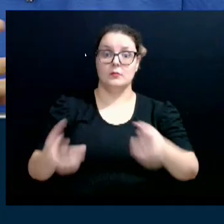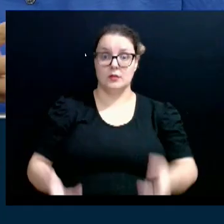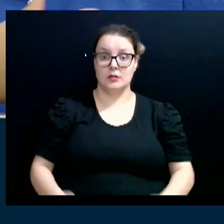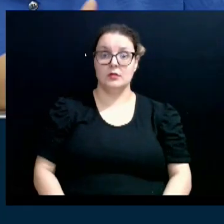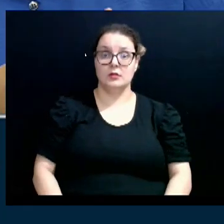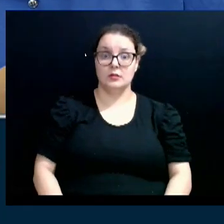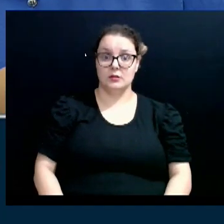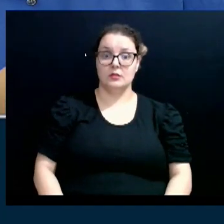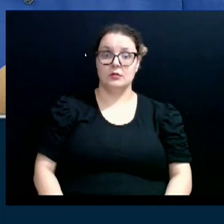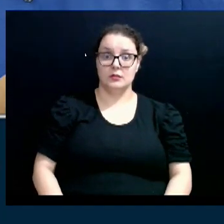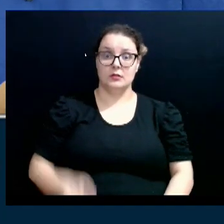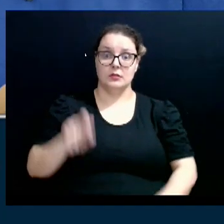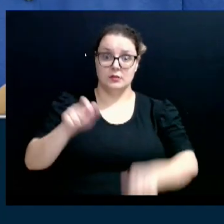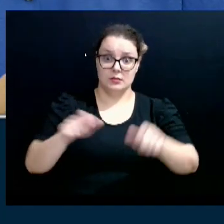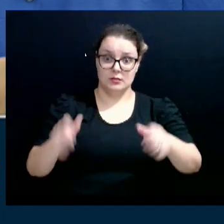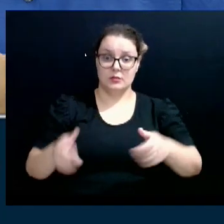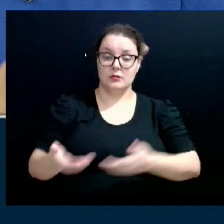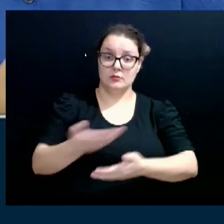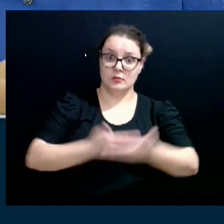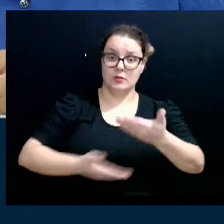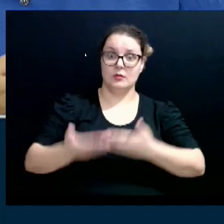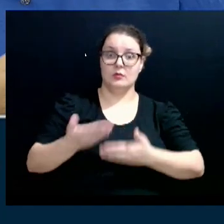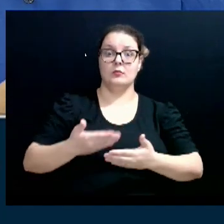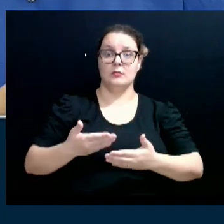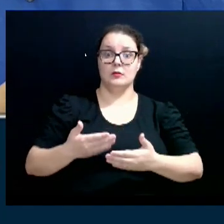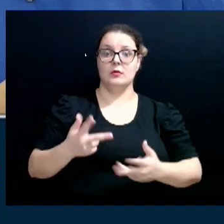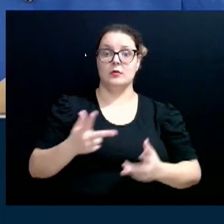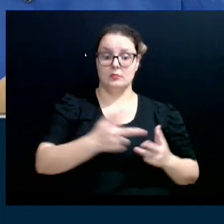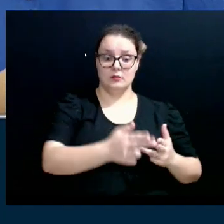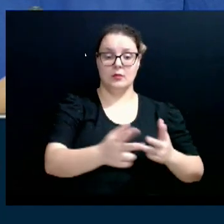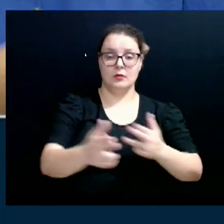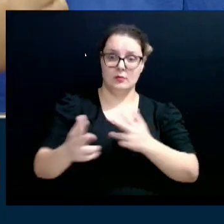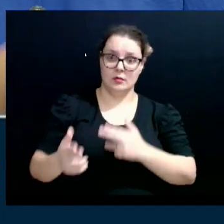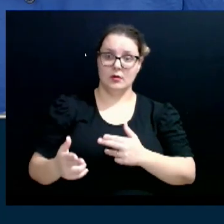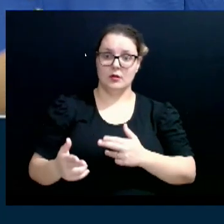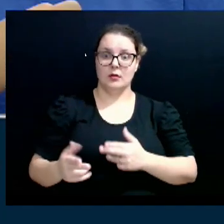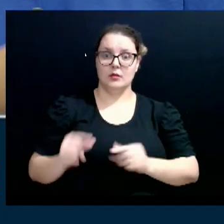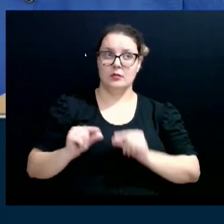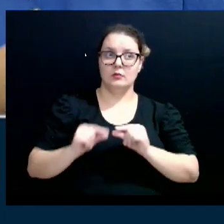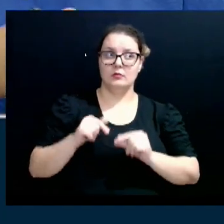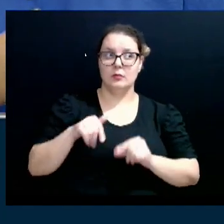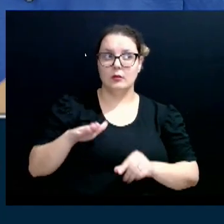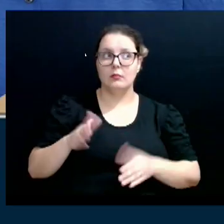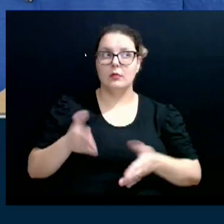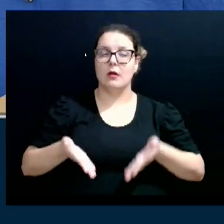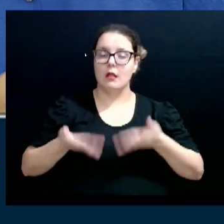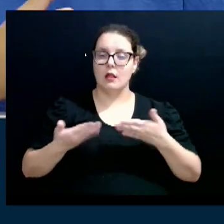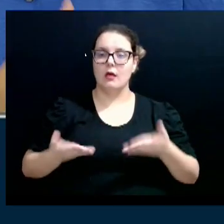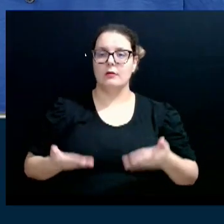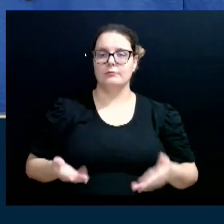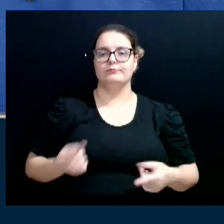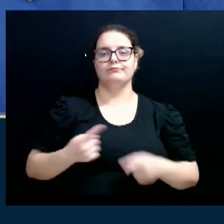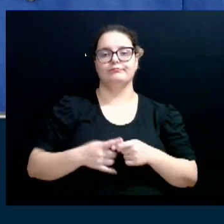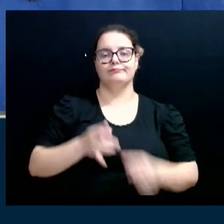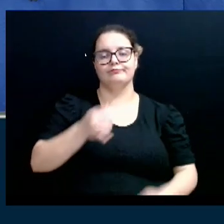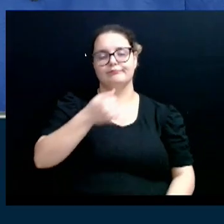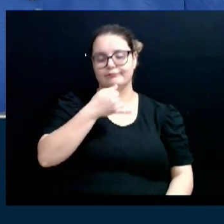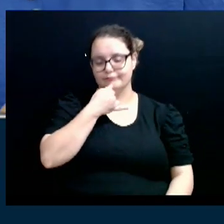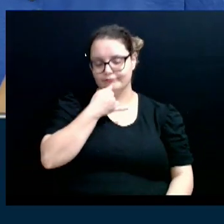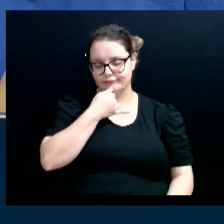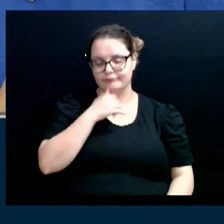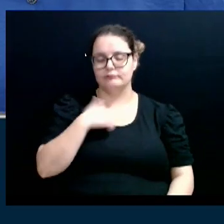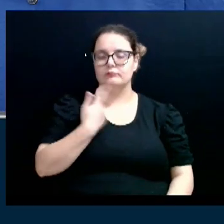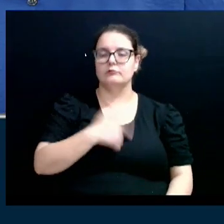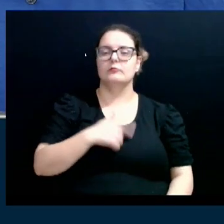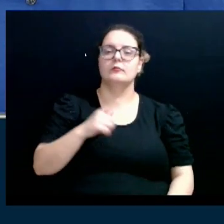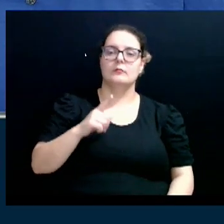que compartilham da mesma situação, e isso fica um pouco mais fácil, porque infelizmente nós temos o tal